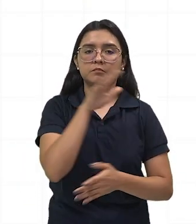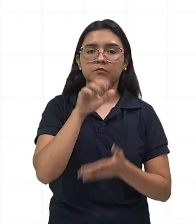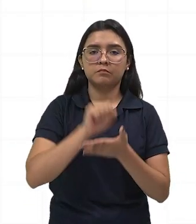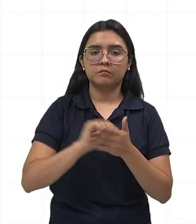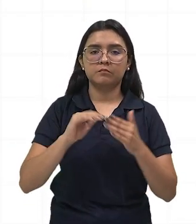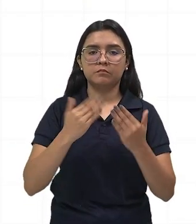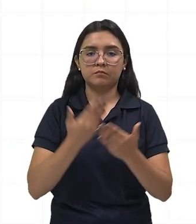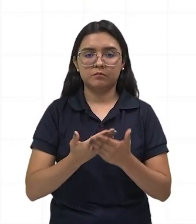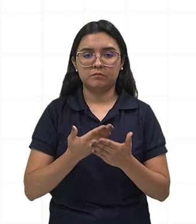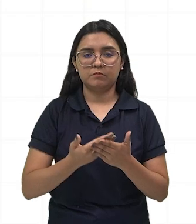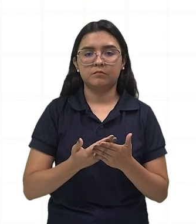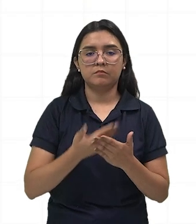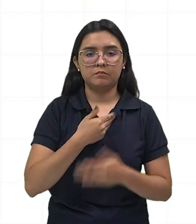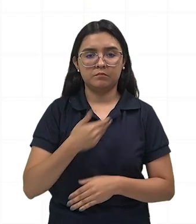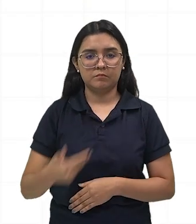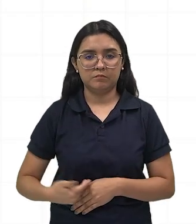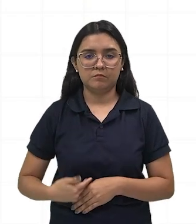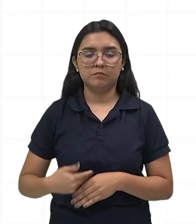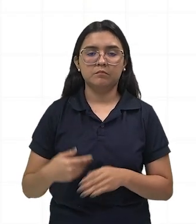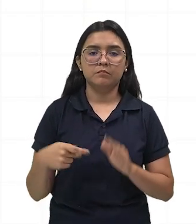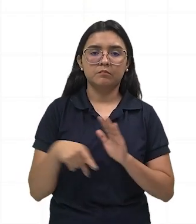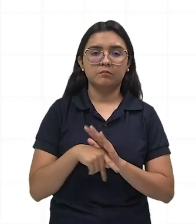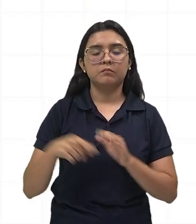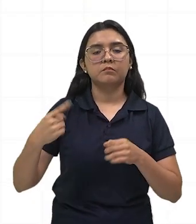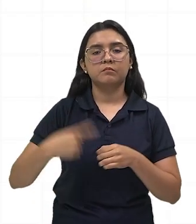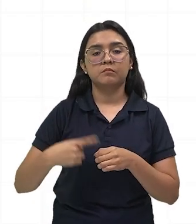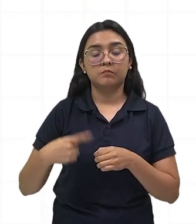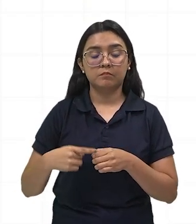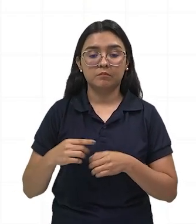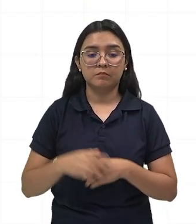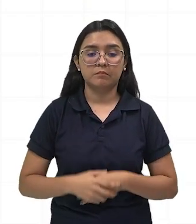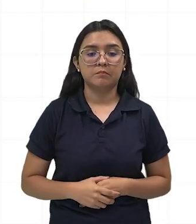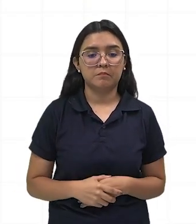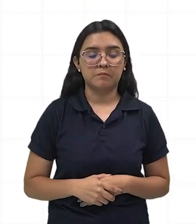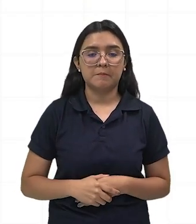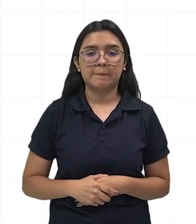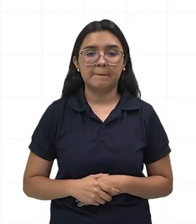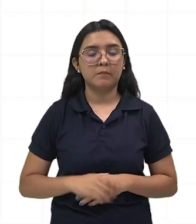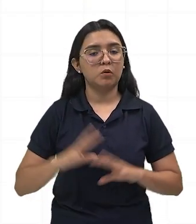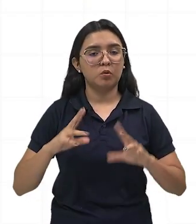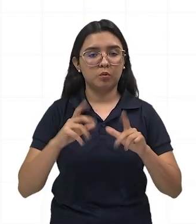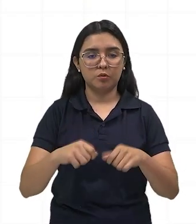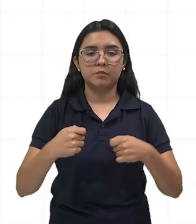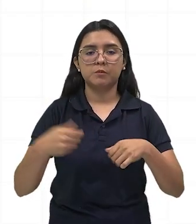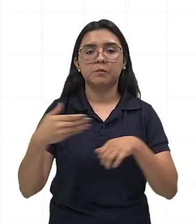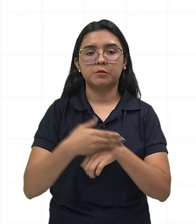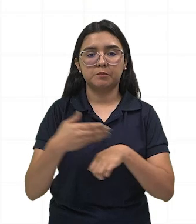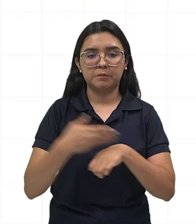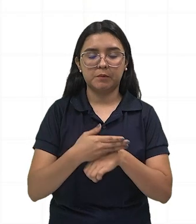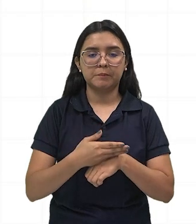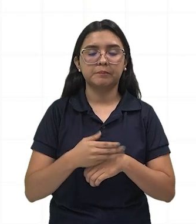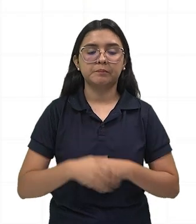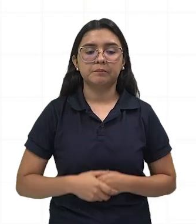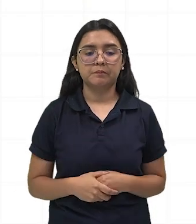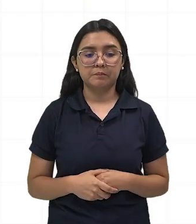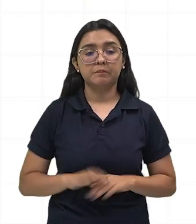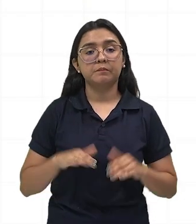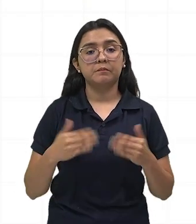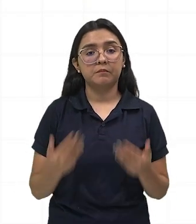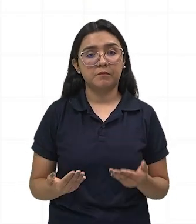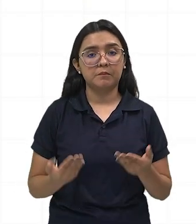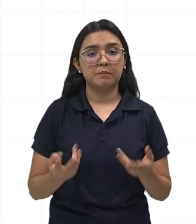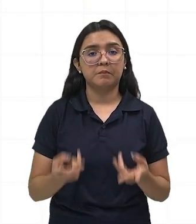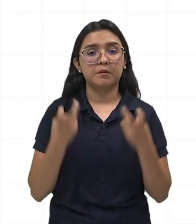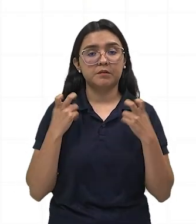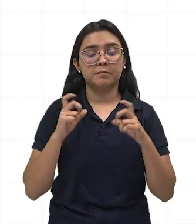escolas públicas do município, não deixando nenhum estudante de fora. Então, nós acabamos de